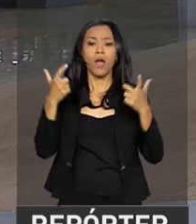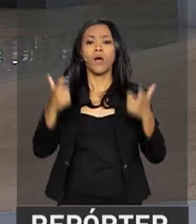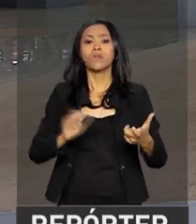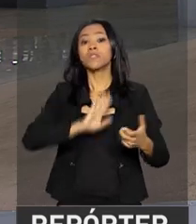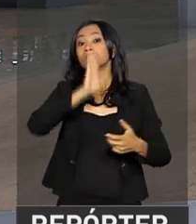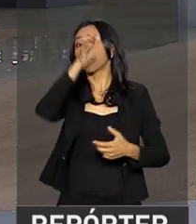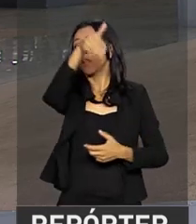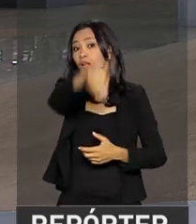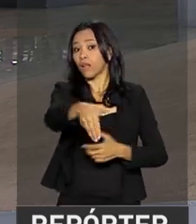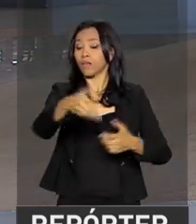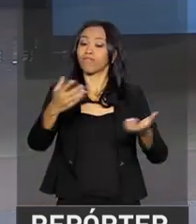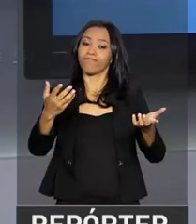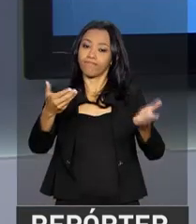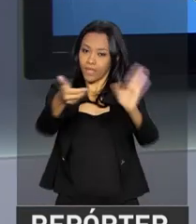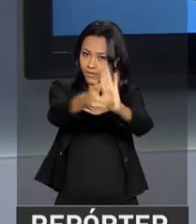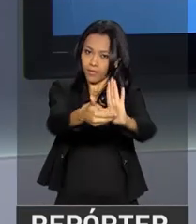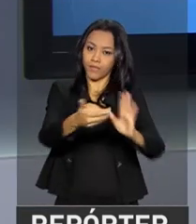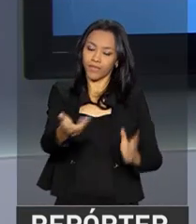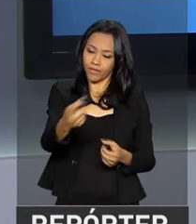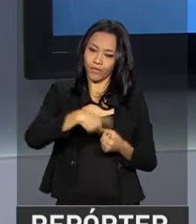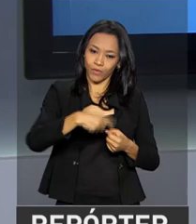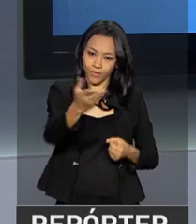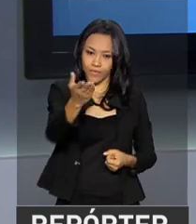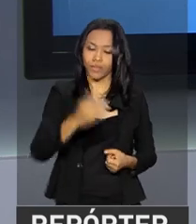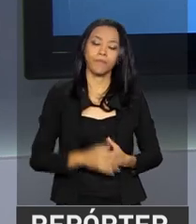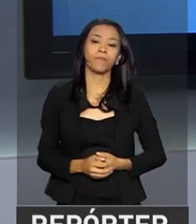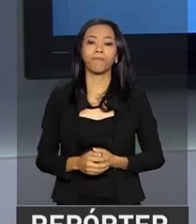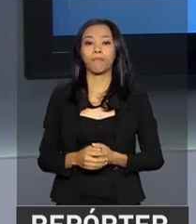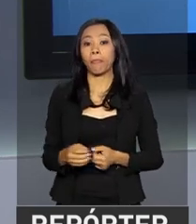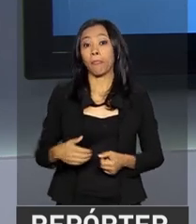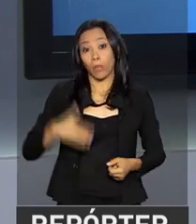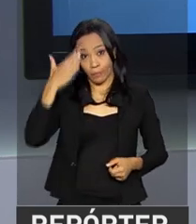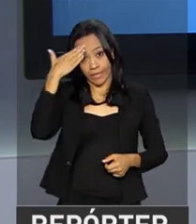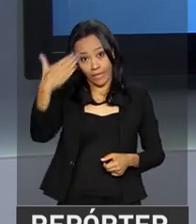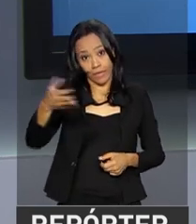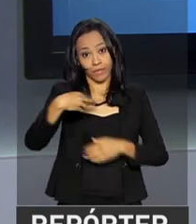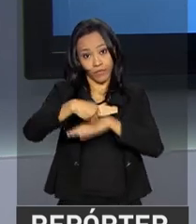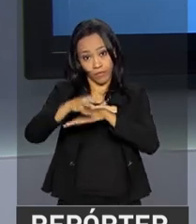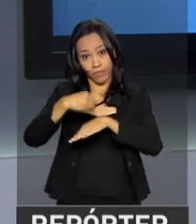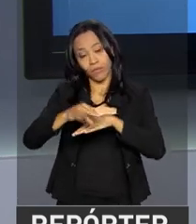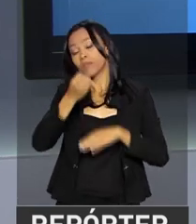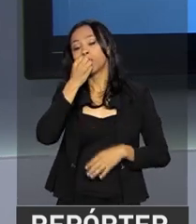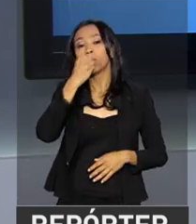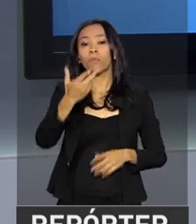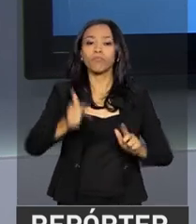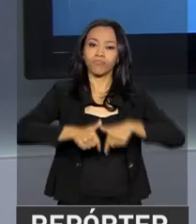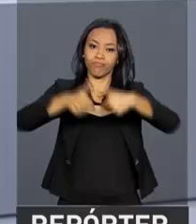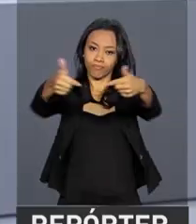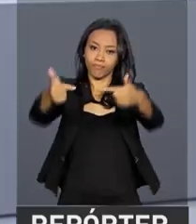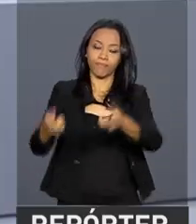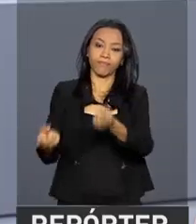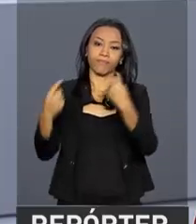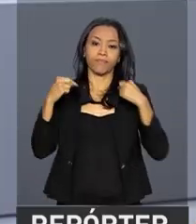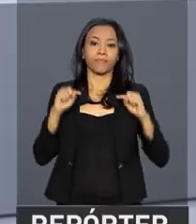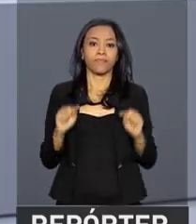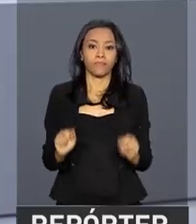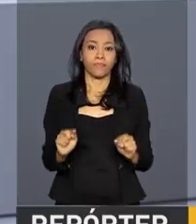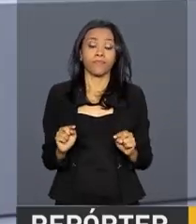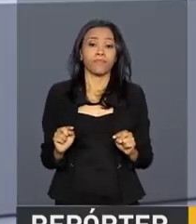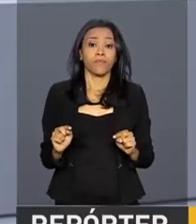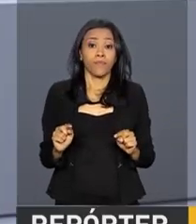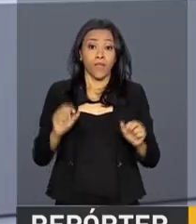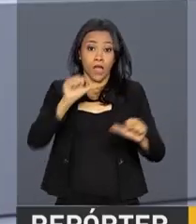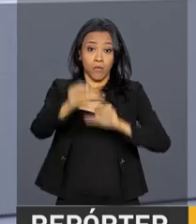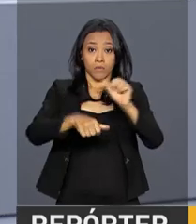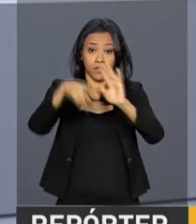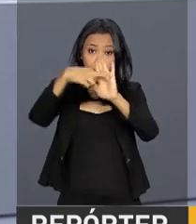a isso conto com você no estúdio muito obrigada são pedro pelas informações com o trabalho pra você a reforma